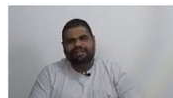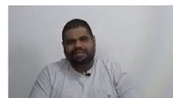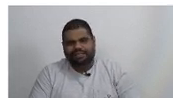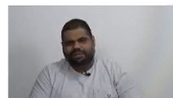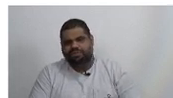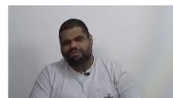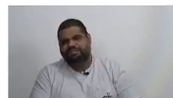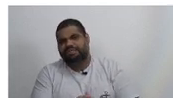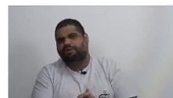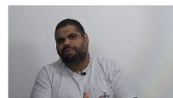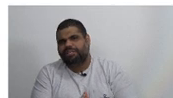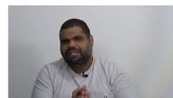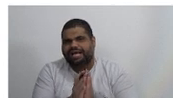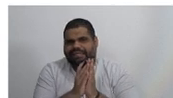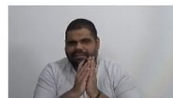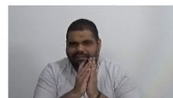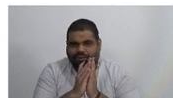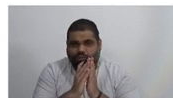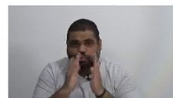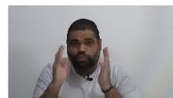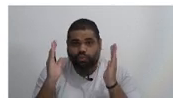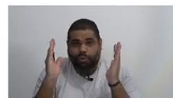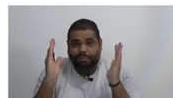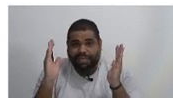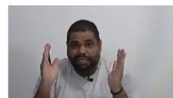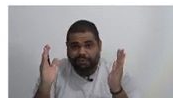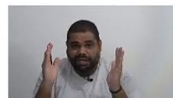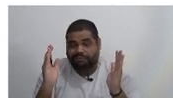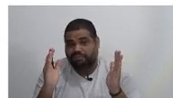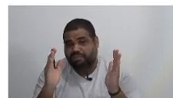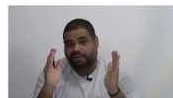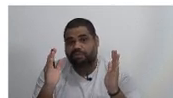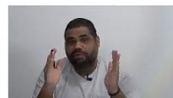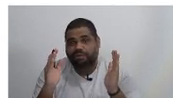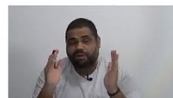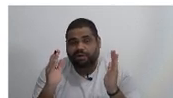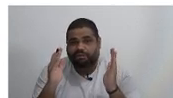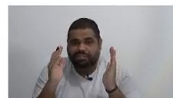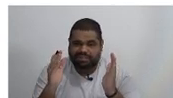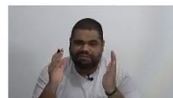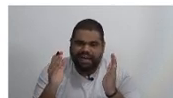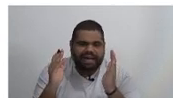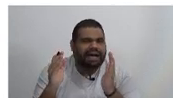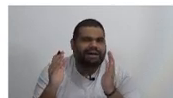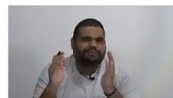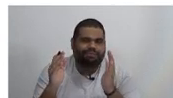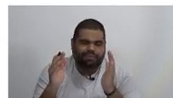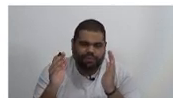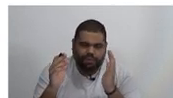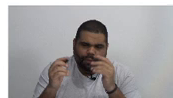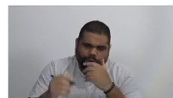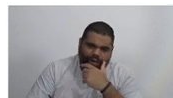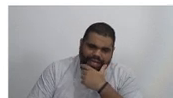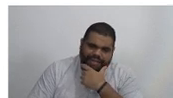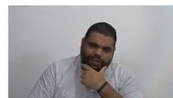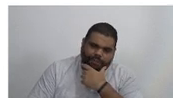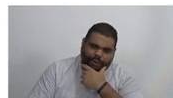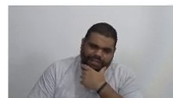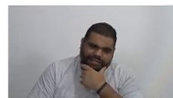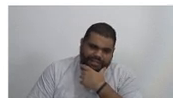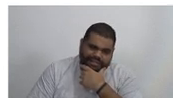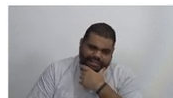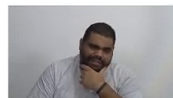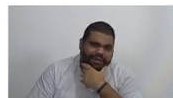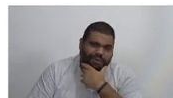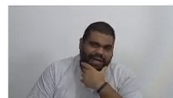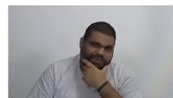Beleza? Então, se você não prestar atenção no domínio da função, você vai errar. Por que que não